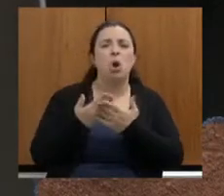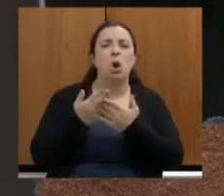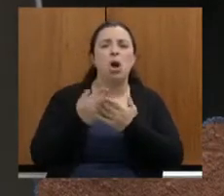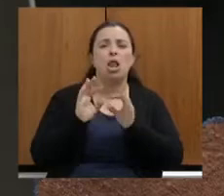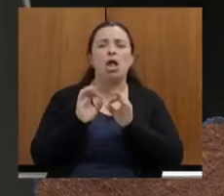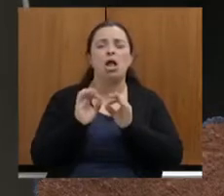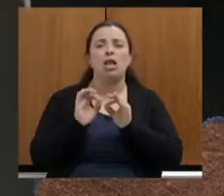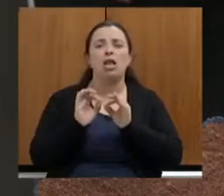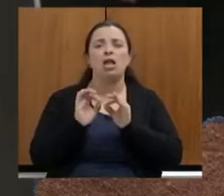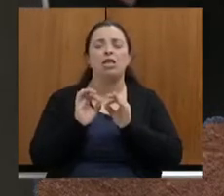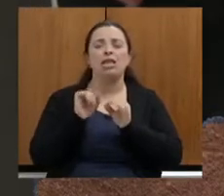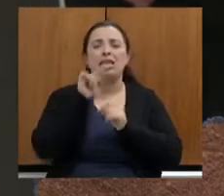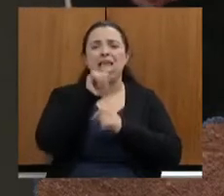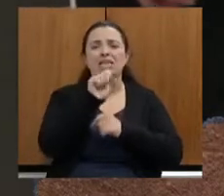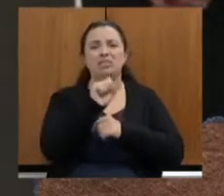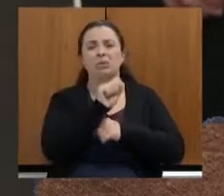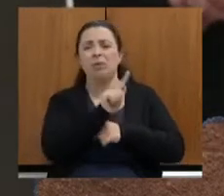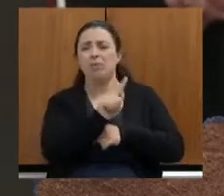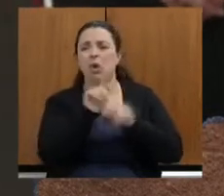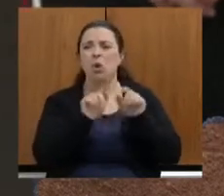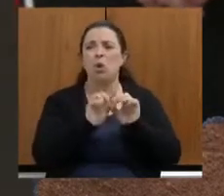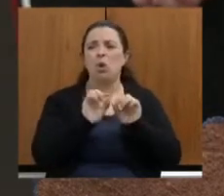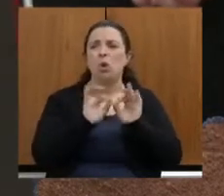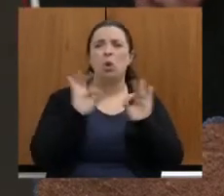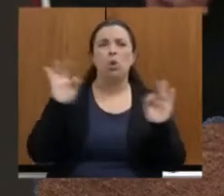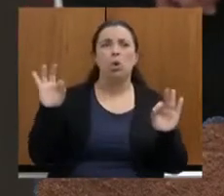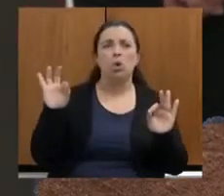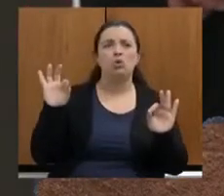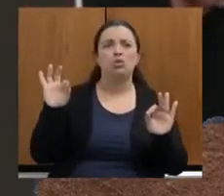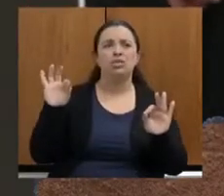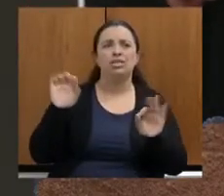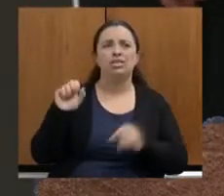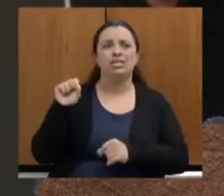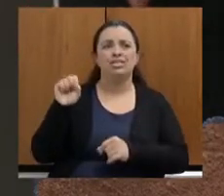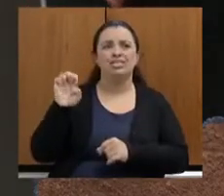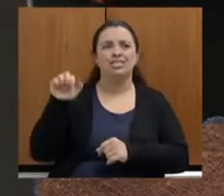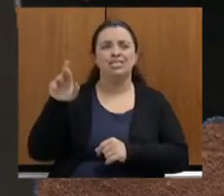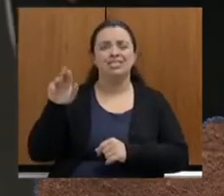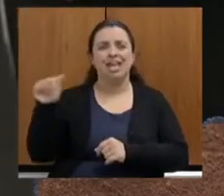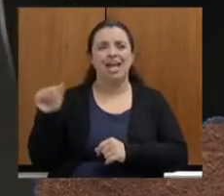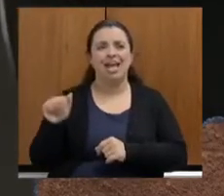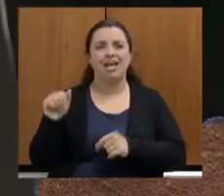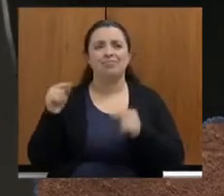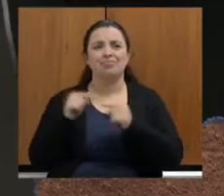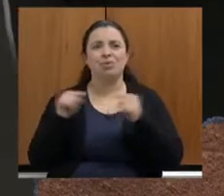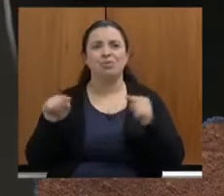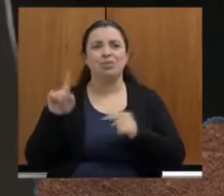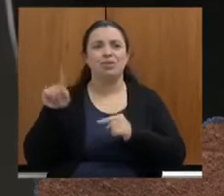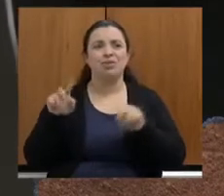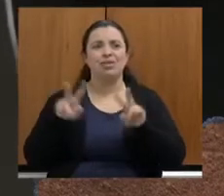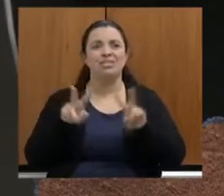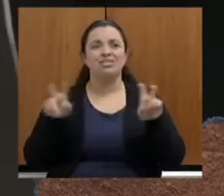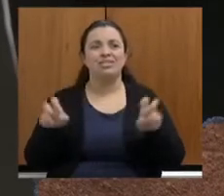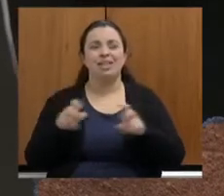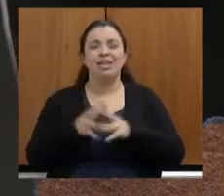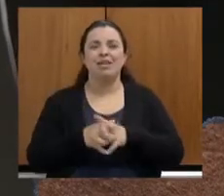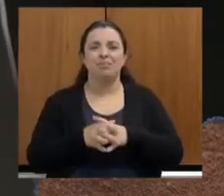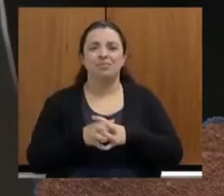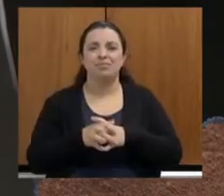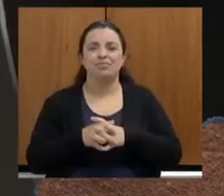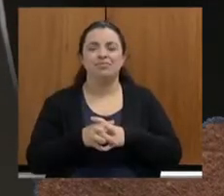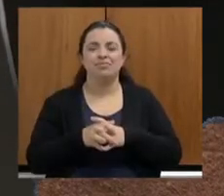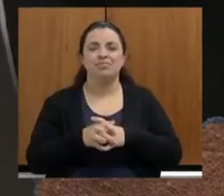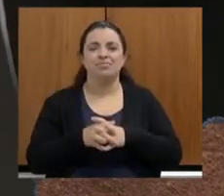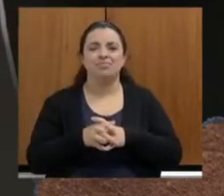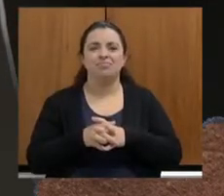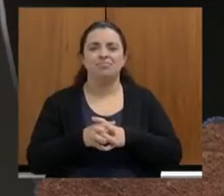longe da Serra tem a ver né com esse assunto e às vezes podem até pensar